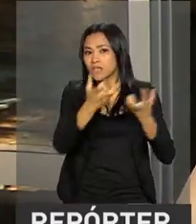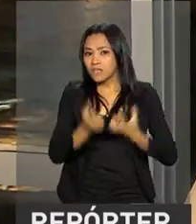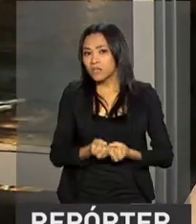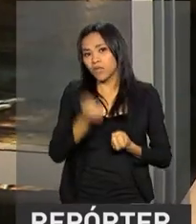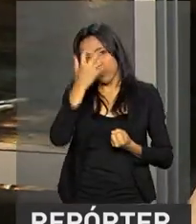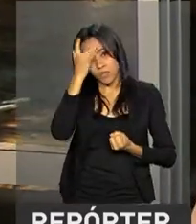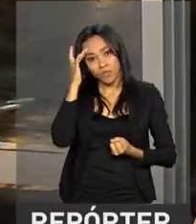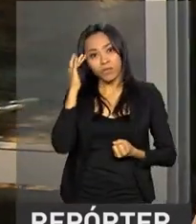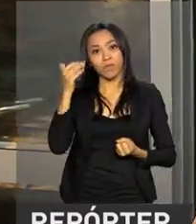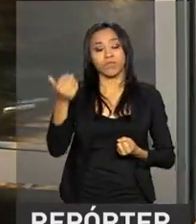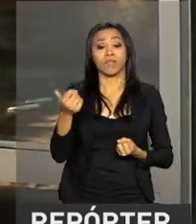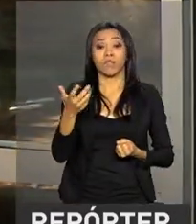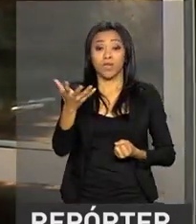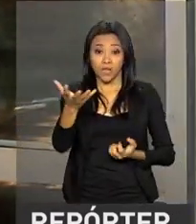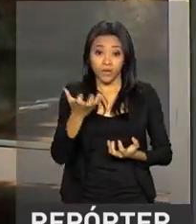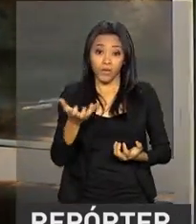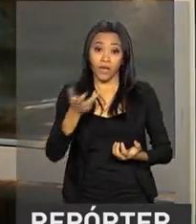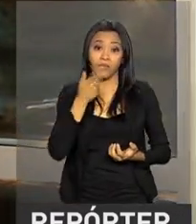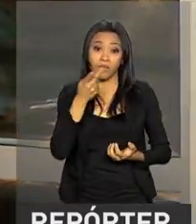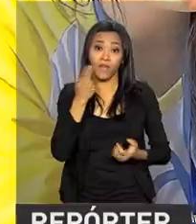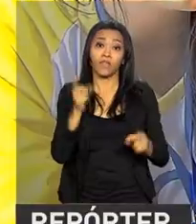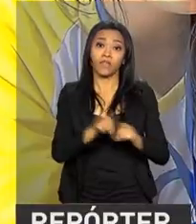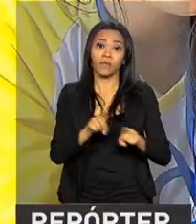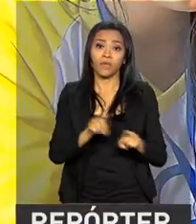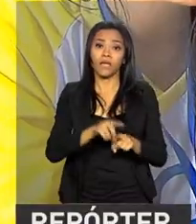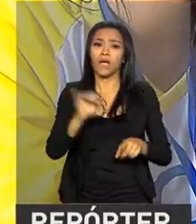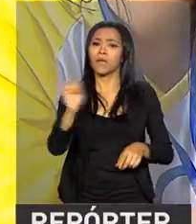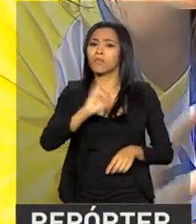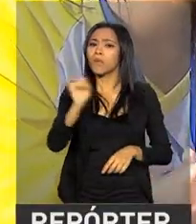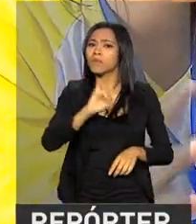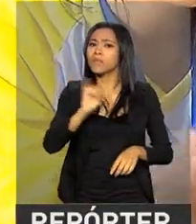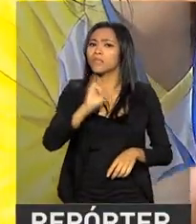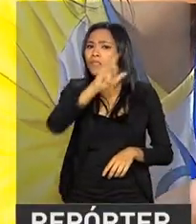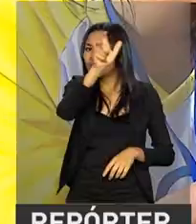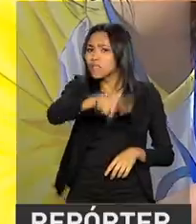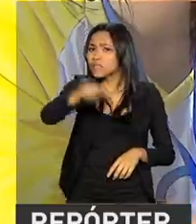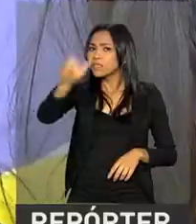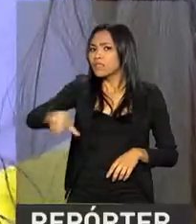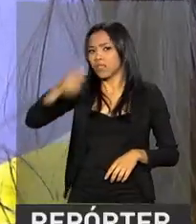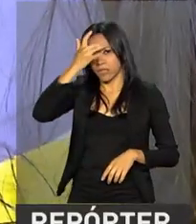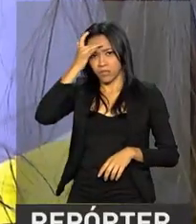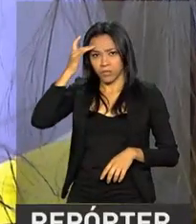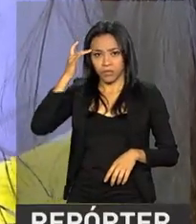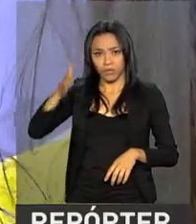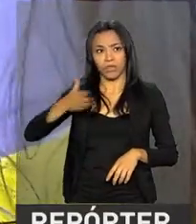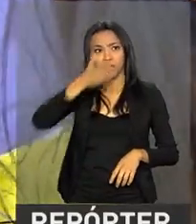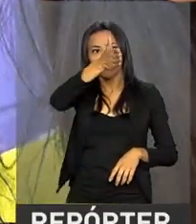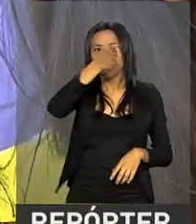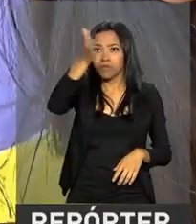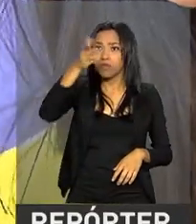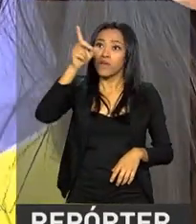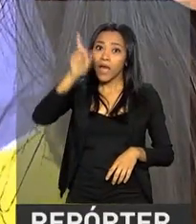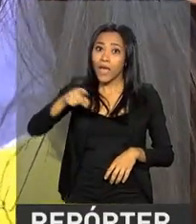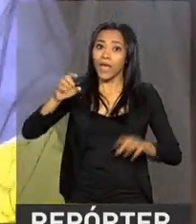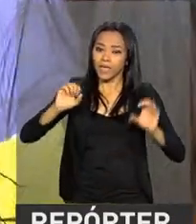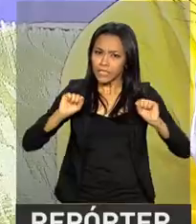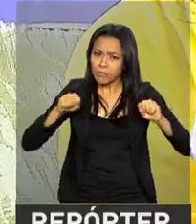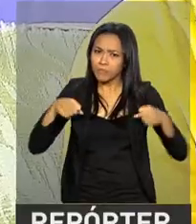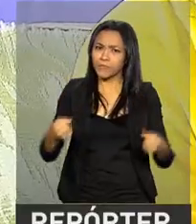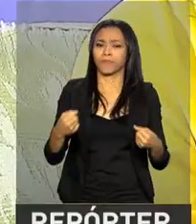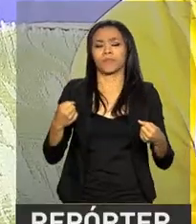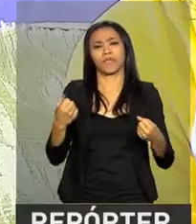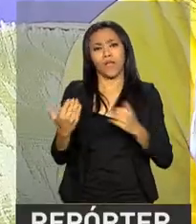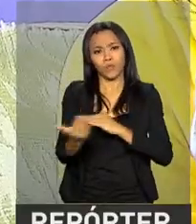visitadores. Eu quero registrar também a importância dos visitadores do programa Criança Feliz. Eles são a força do programa e junto com